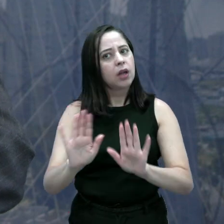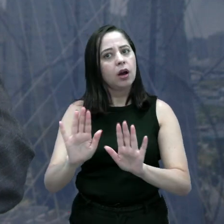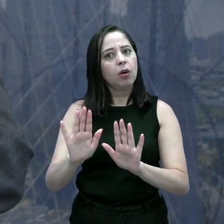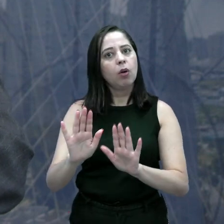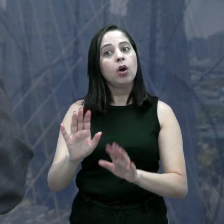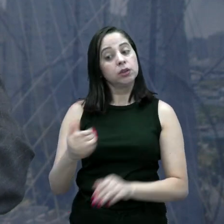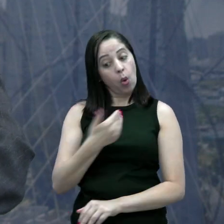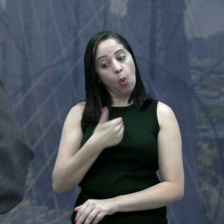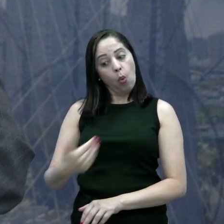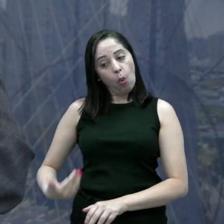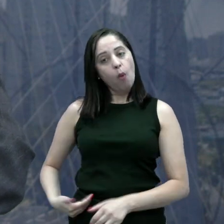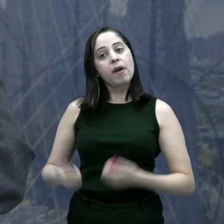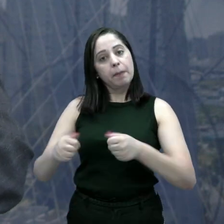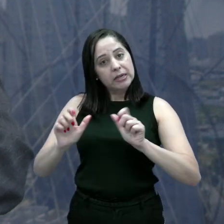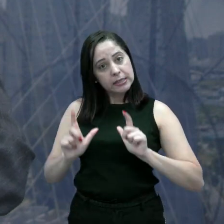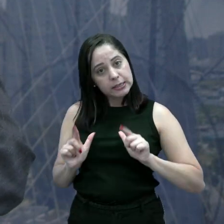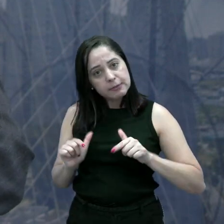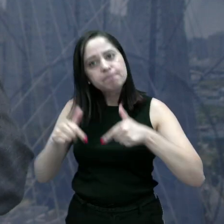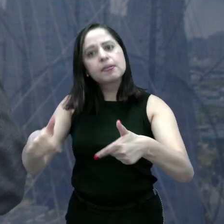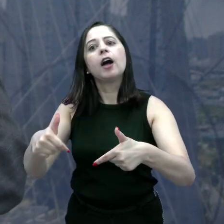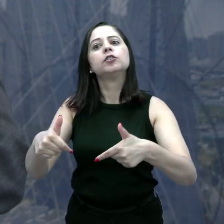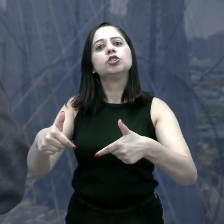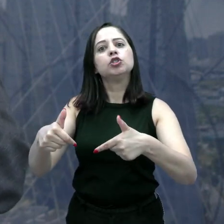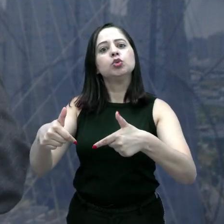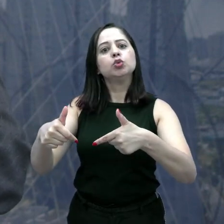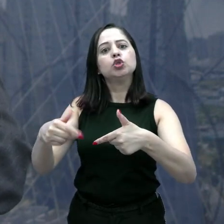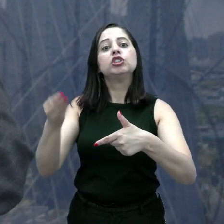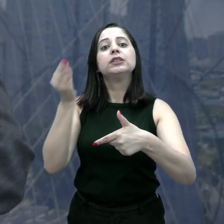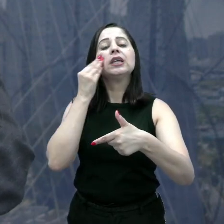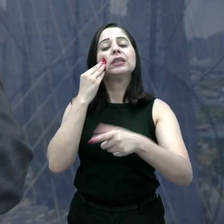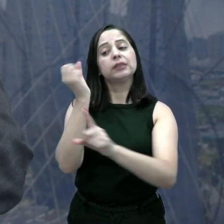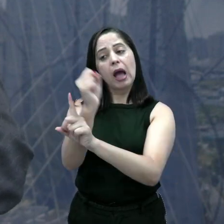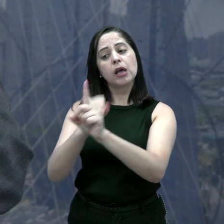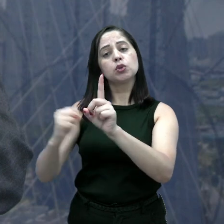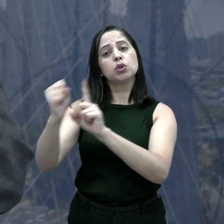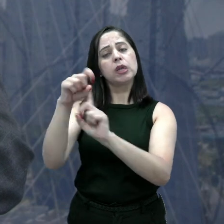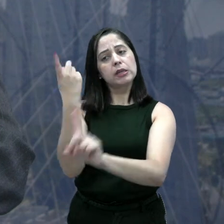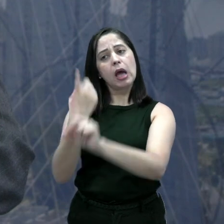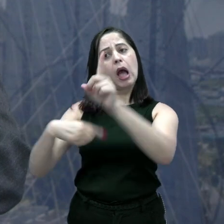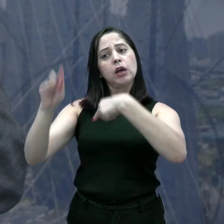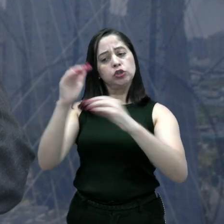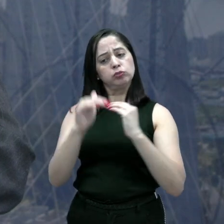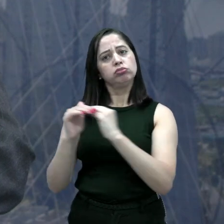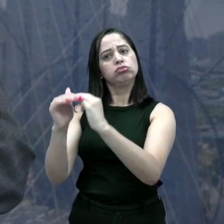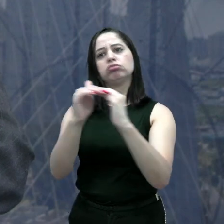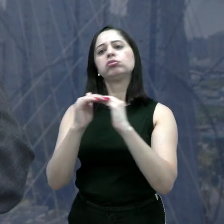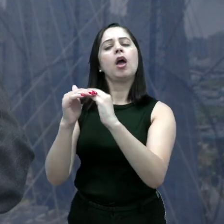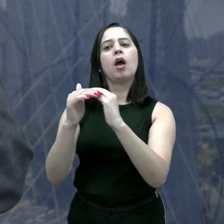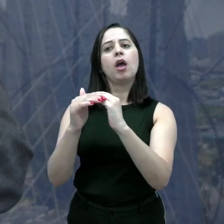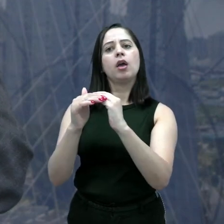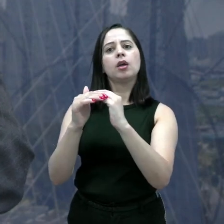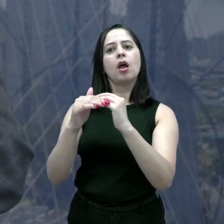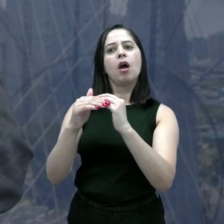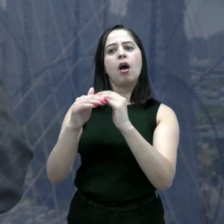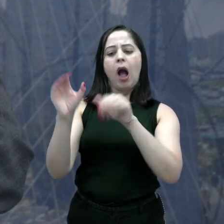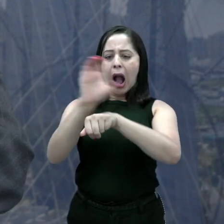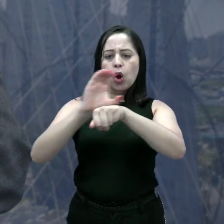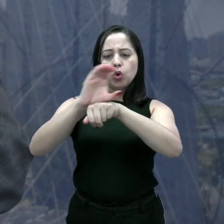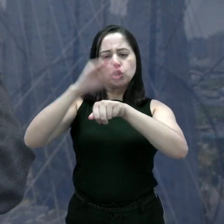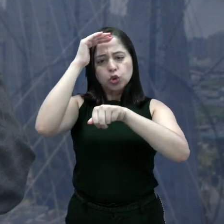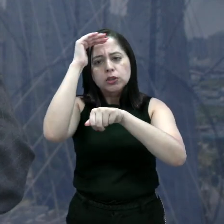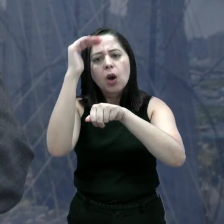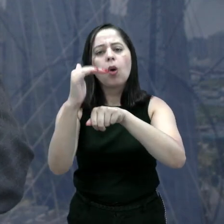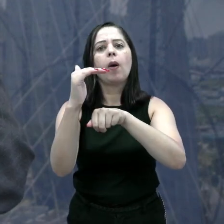para construir essa sociedade humana e fraterna igual o juramento da nossa Constituição, né? Dá para